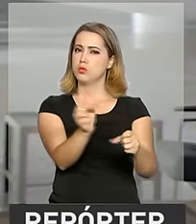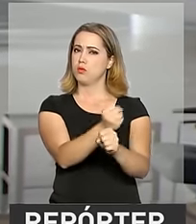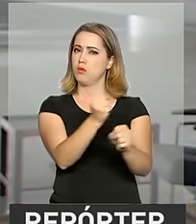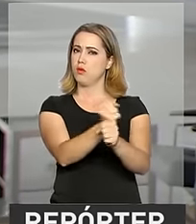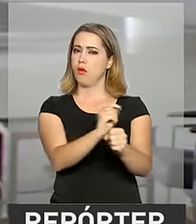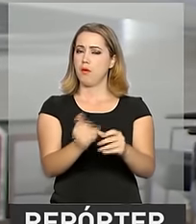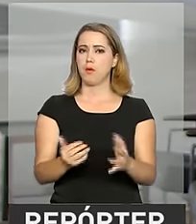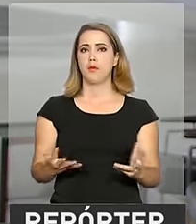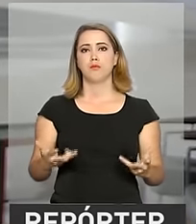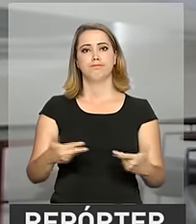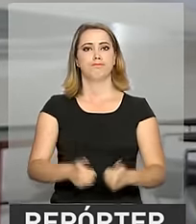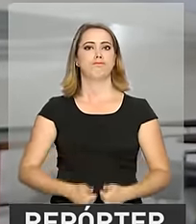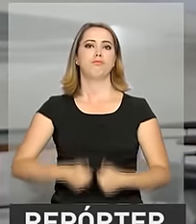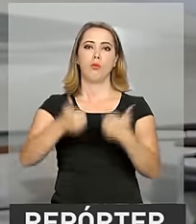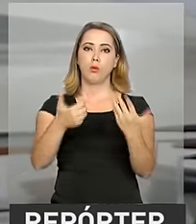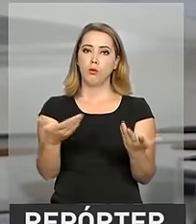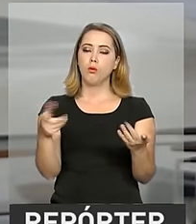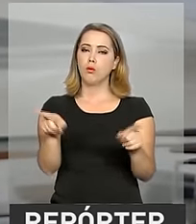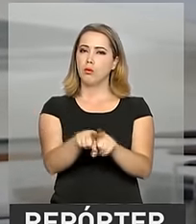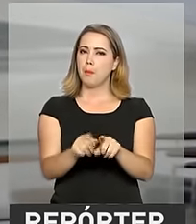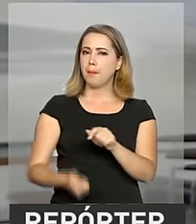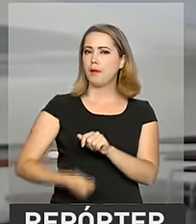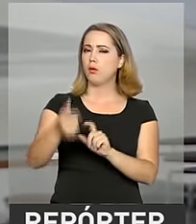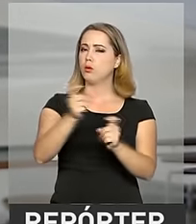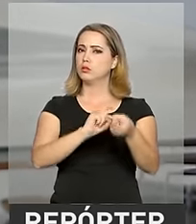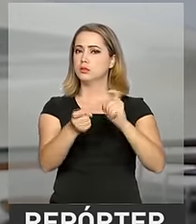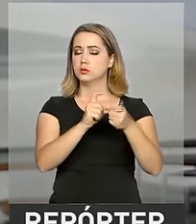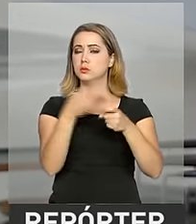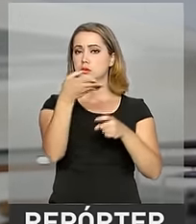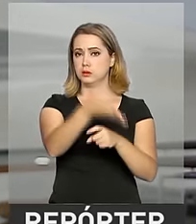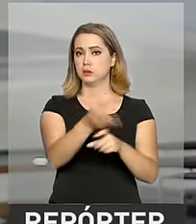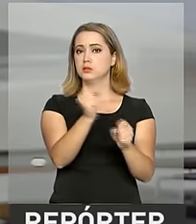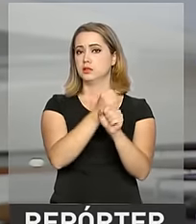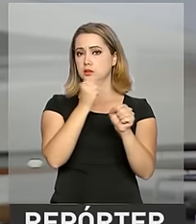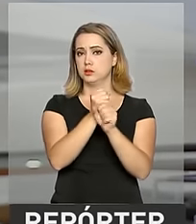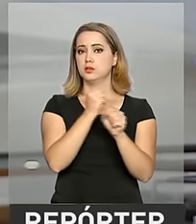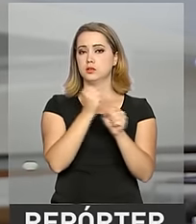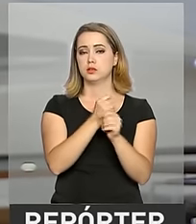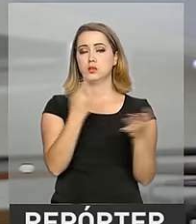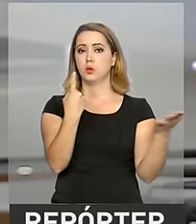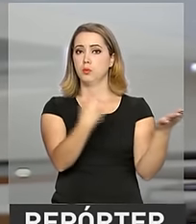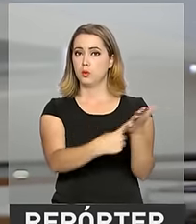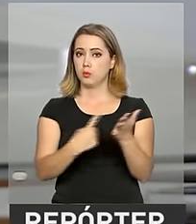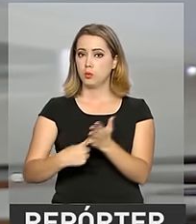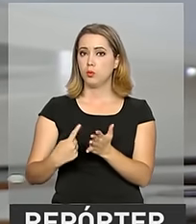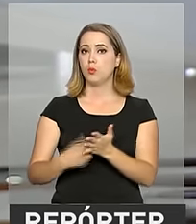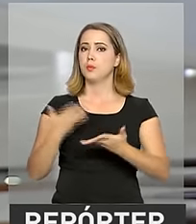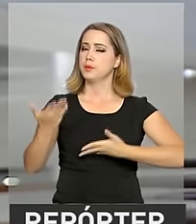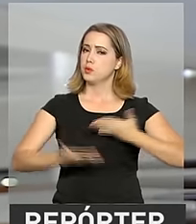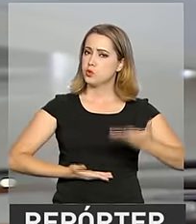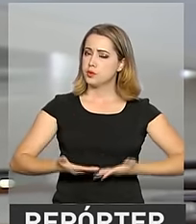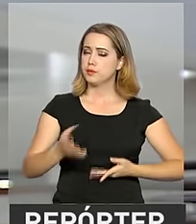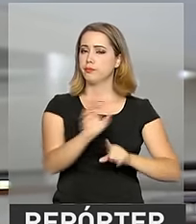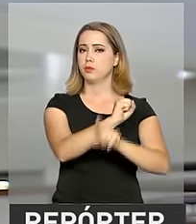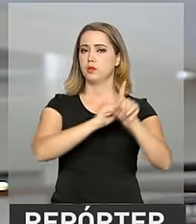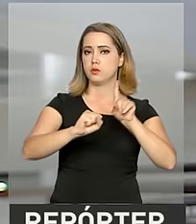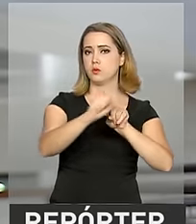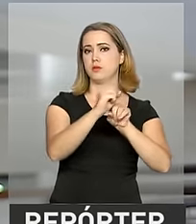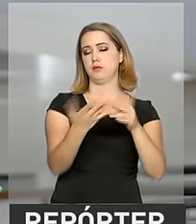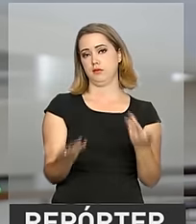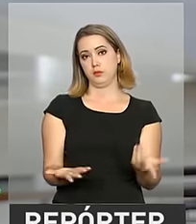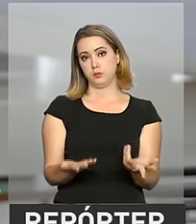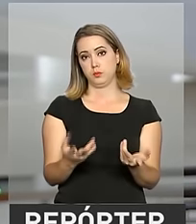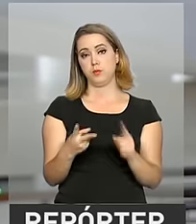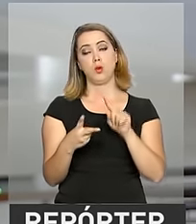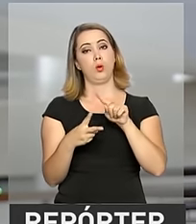mais efetivos, melhorando a gestão dessas obras e cumprindo a função delas servirem à sociedade.